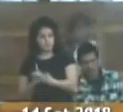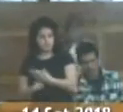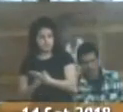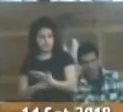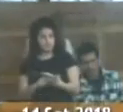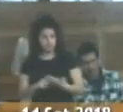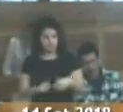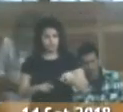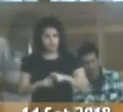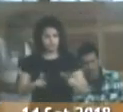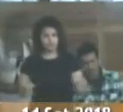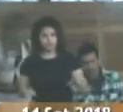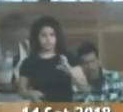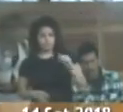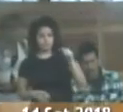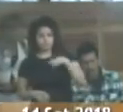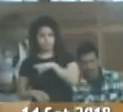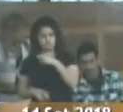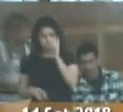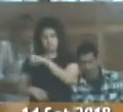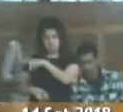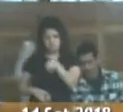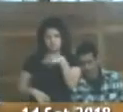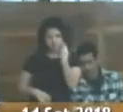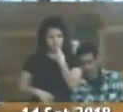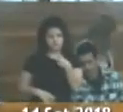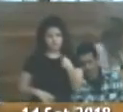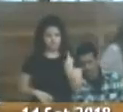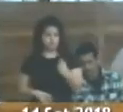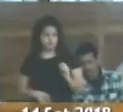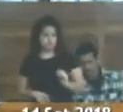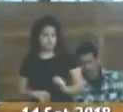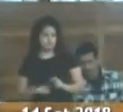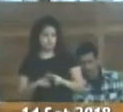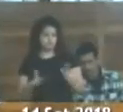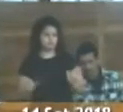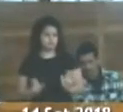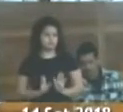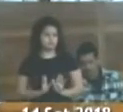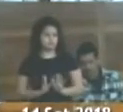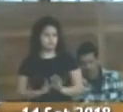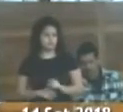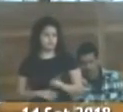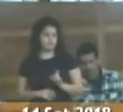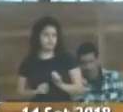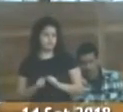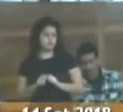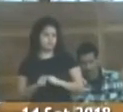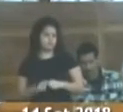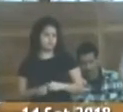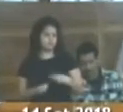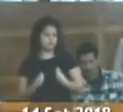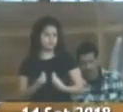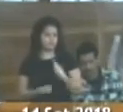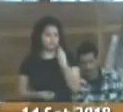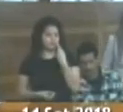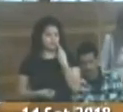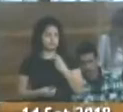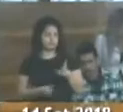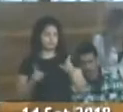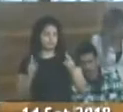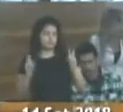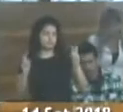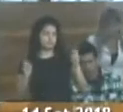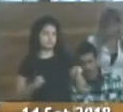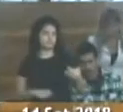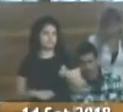durante o carnaval, por exemplo, eles recusam. Dizem que somos diferenciados, mas não agem como tal. Sobre valorização do profissional, nem